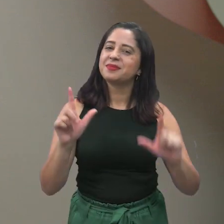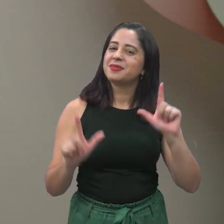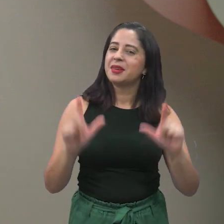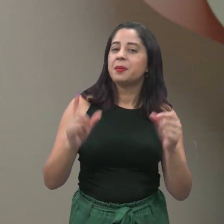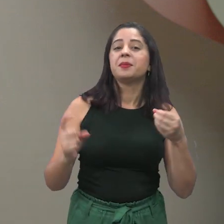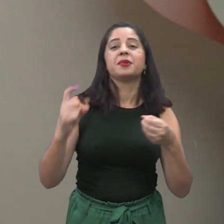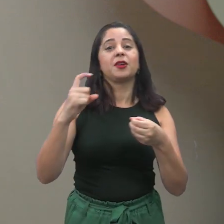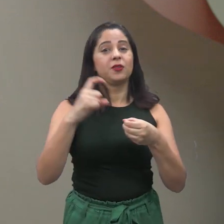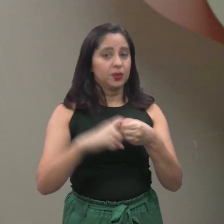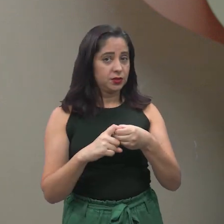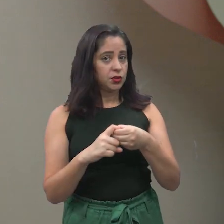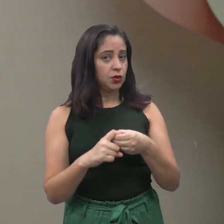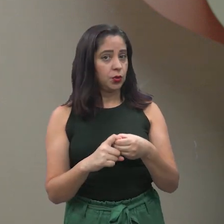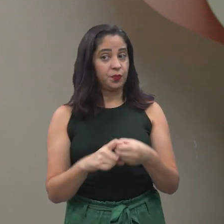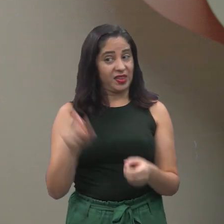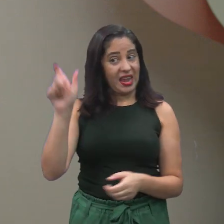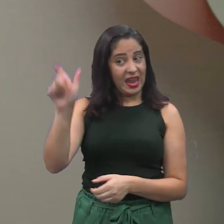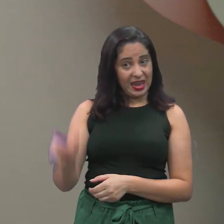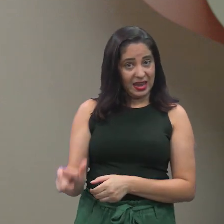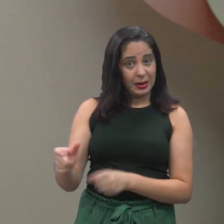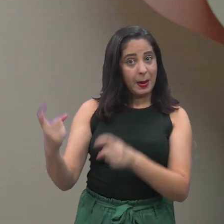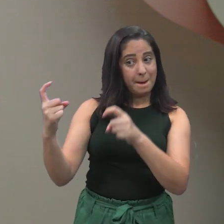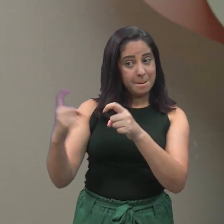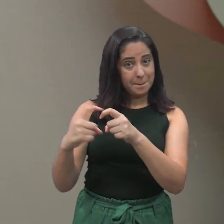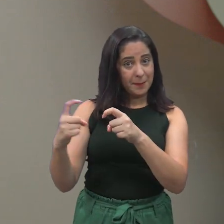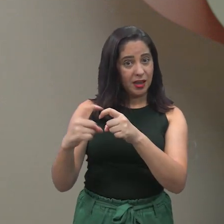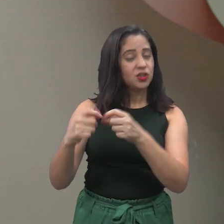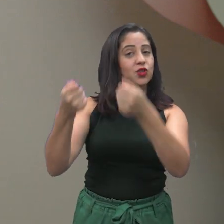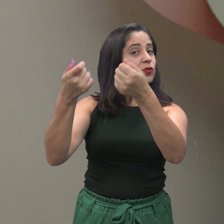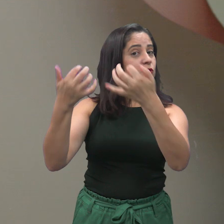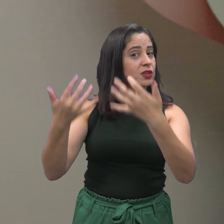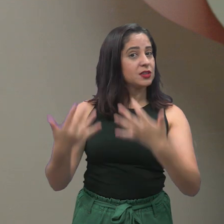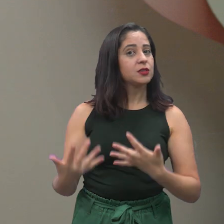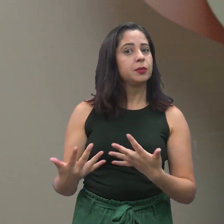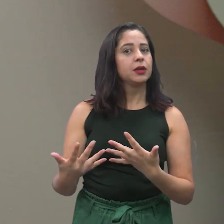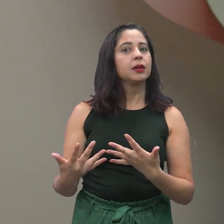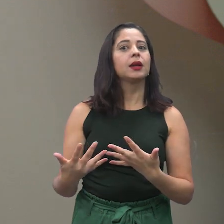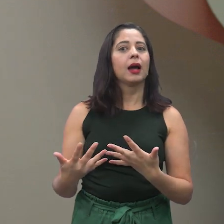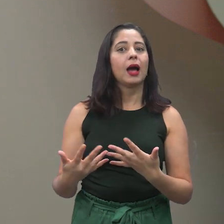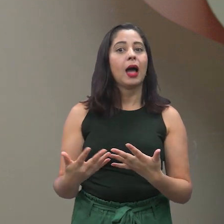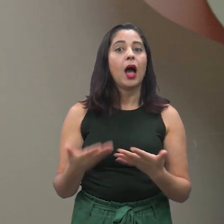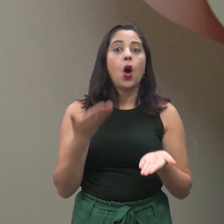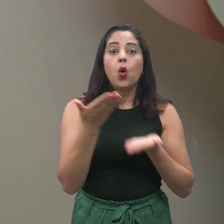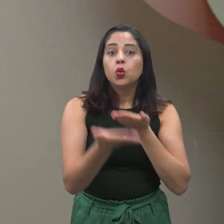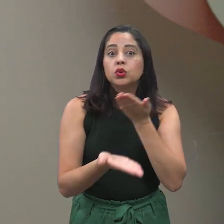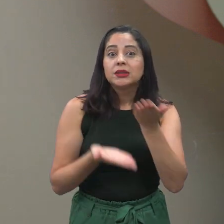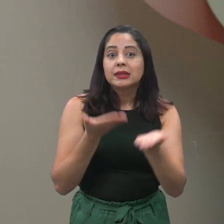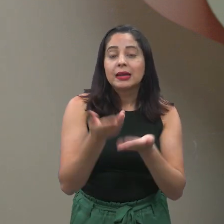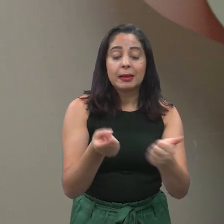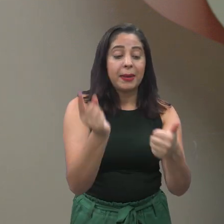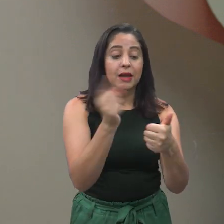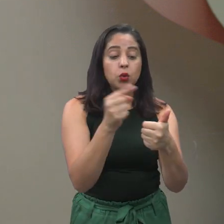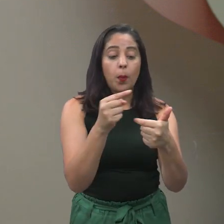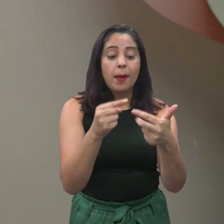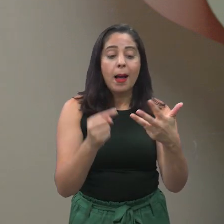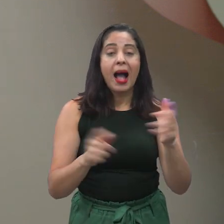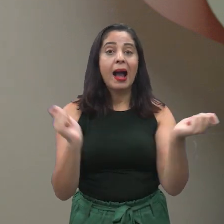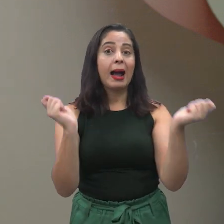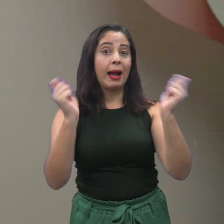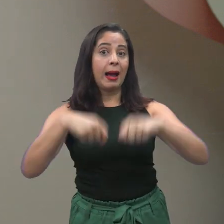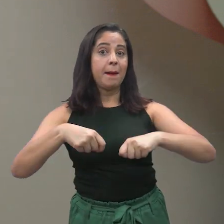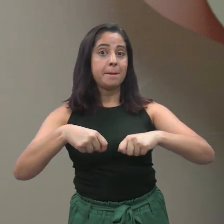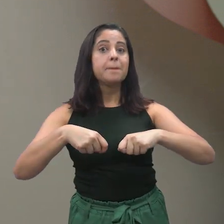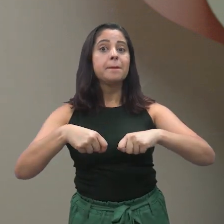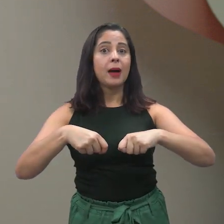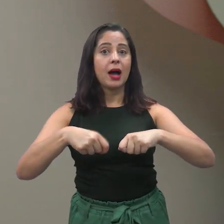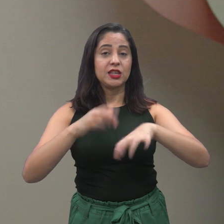Estamos de volta e nesse bloco o Dr. Jefferson Takehara vai explicar para a gente quais são os tratamentos mais eficazes para